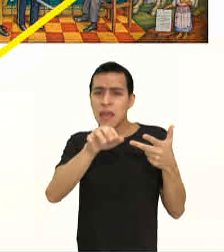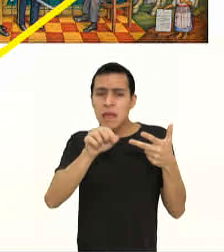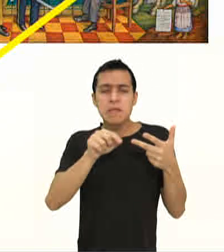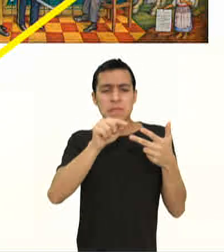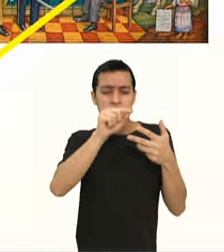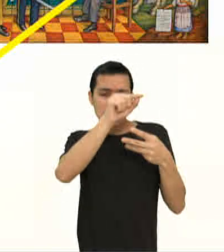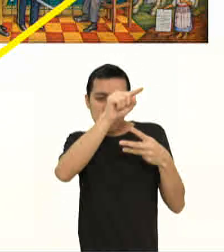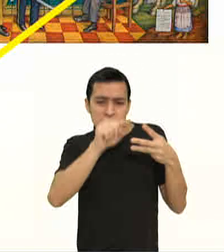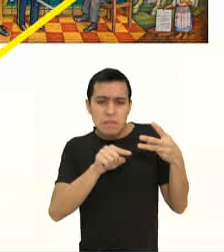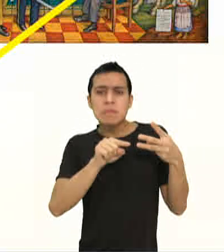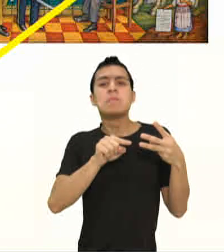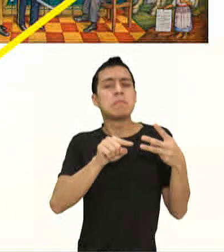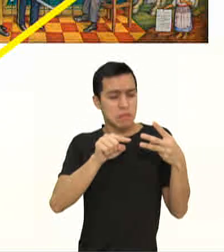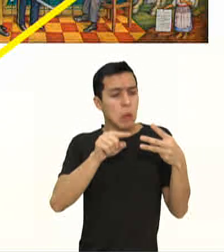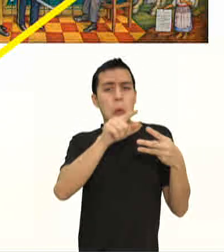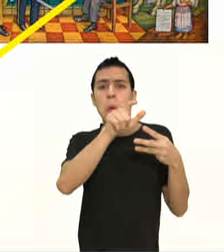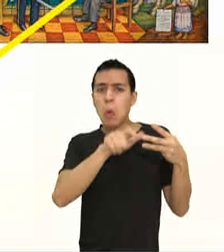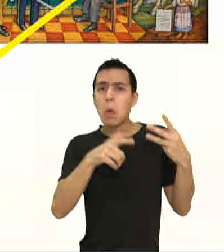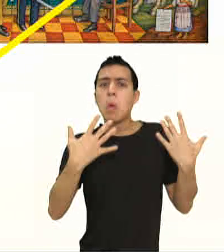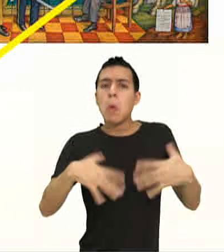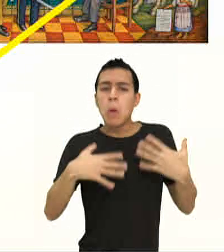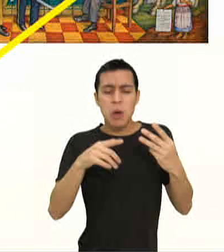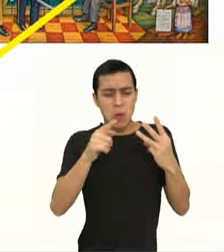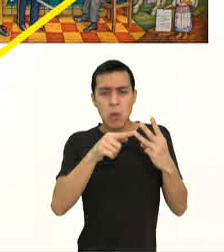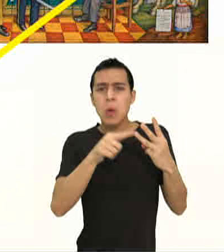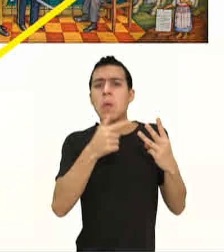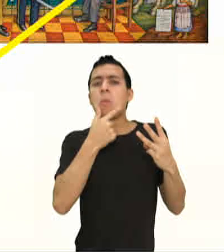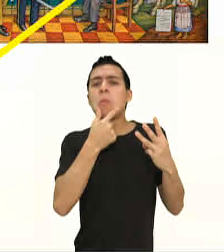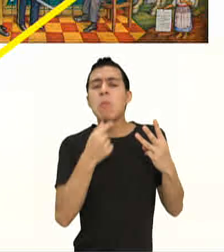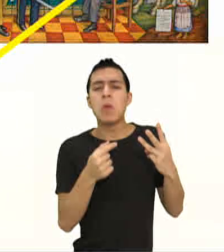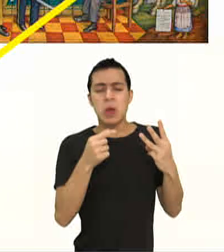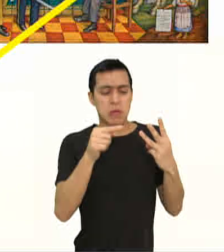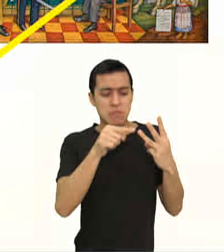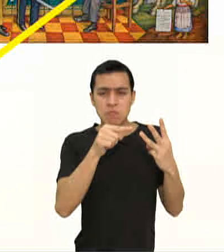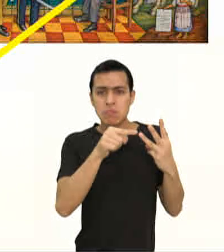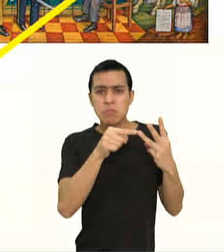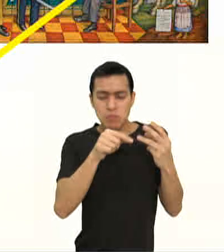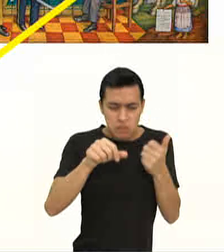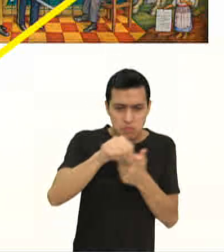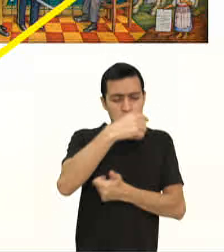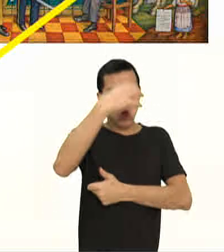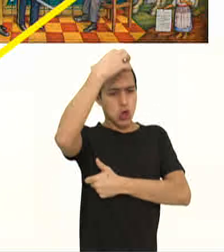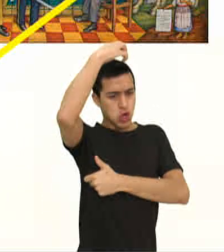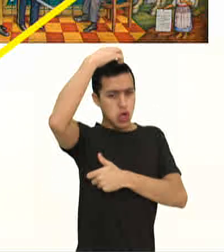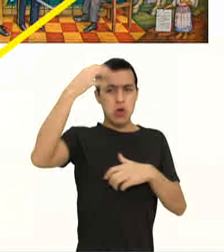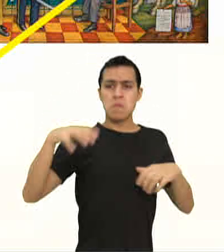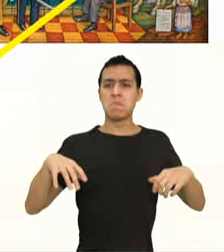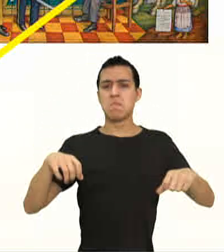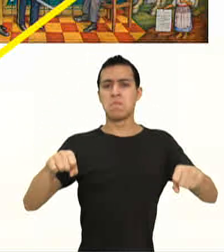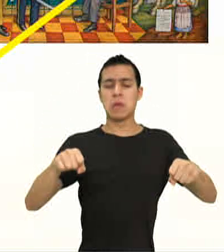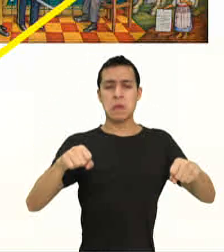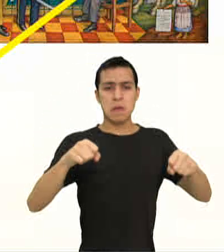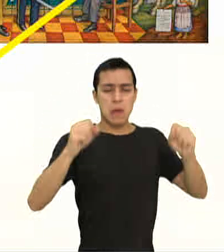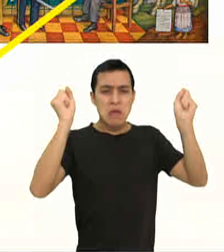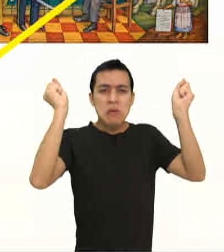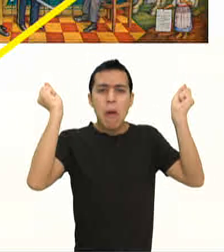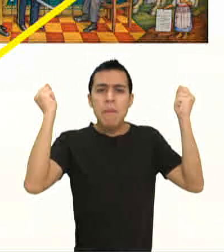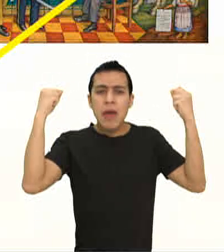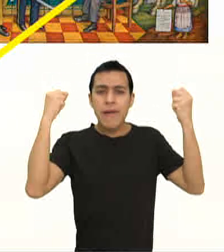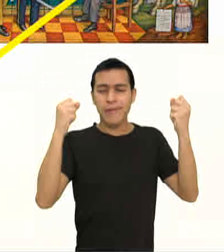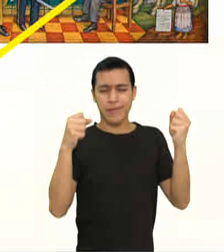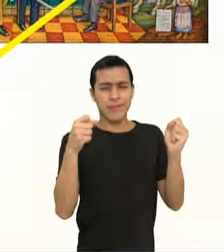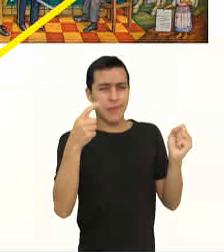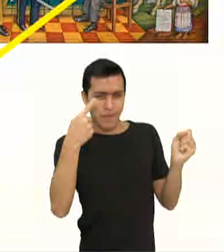no Iturbe, aquele sim que vai virar lá o grande, né, rei do México. Tá? Então, você tem toda